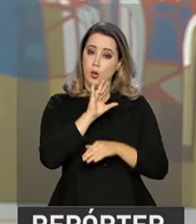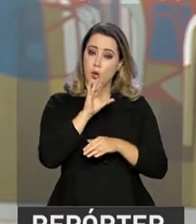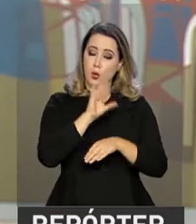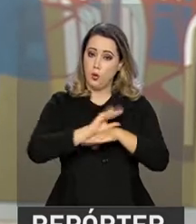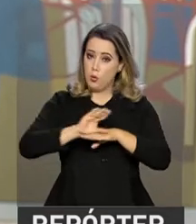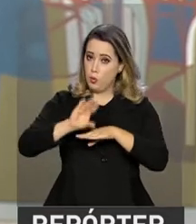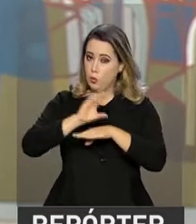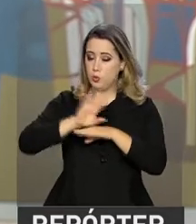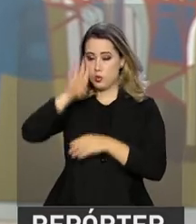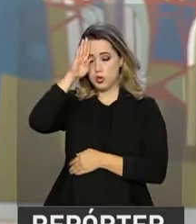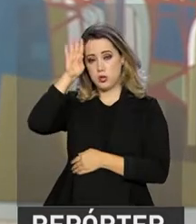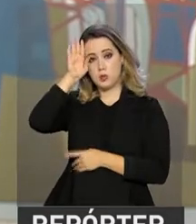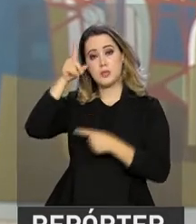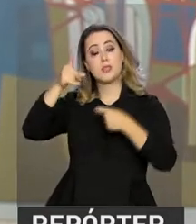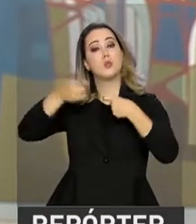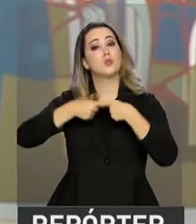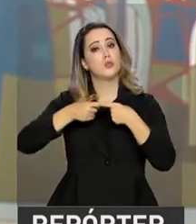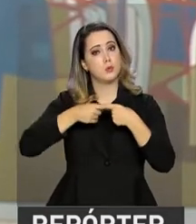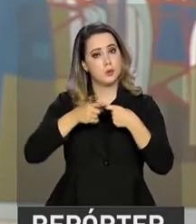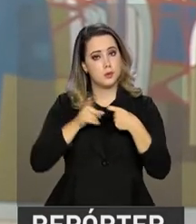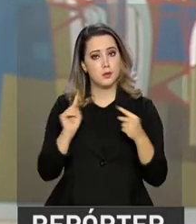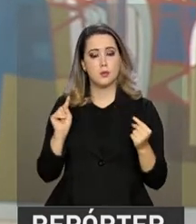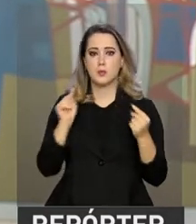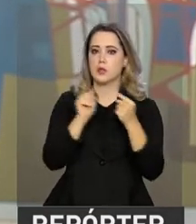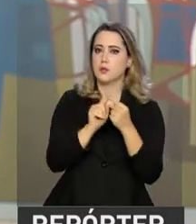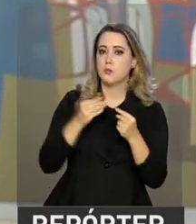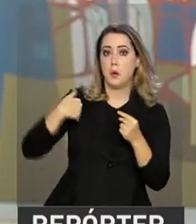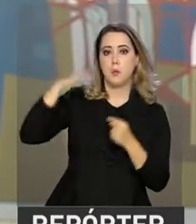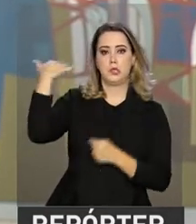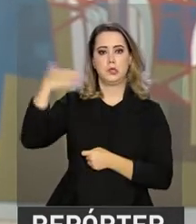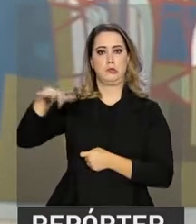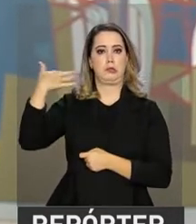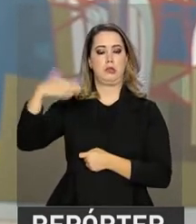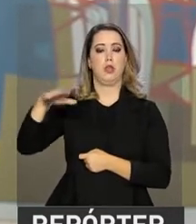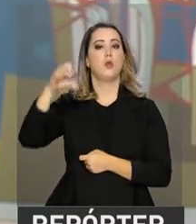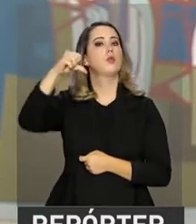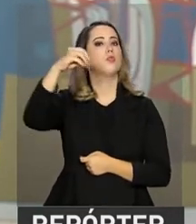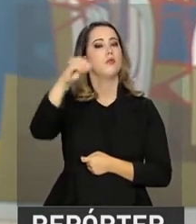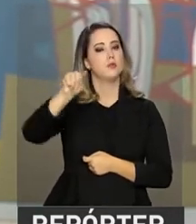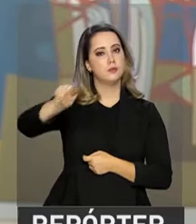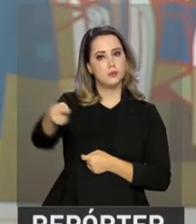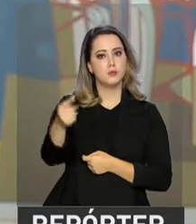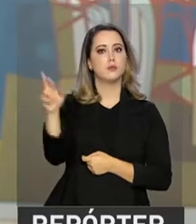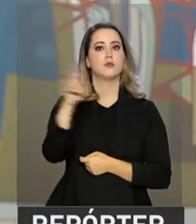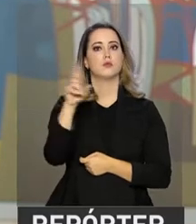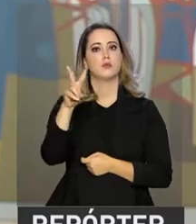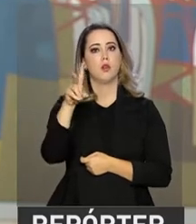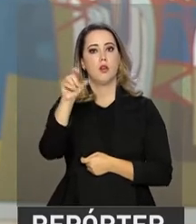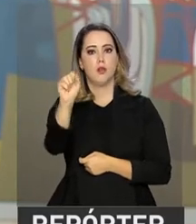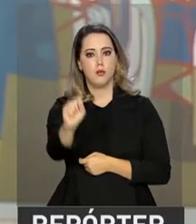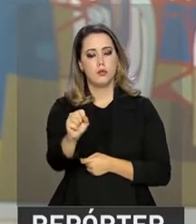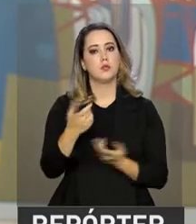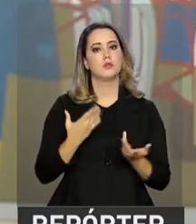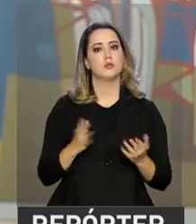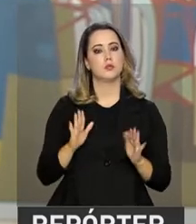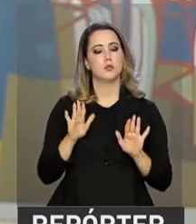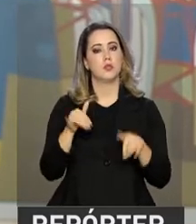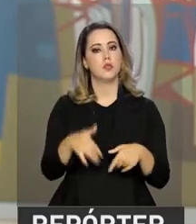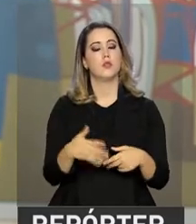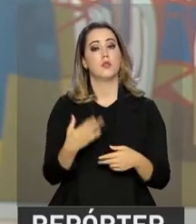alvo das fraudes também o mais caro chegava a custar 90 mil reais a vaga e uma última informação